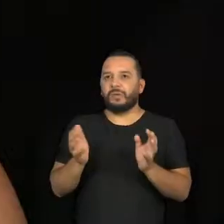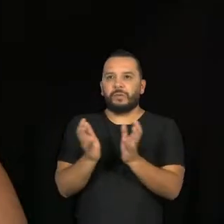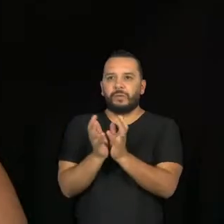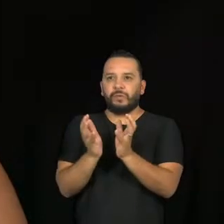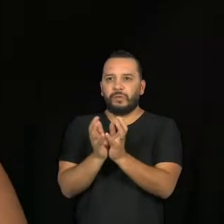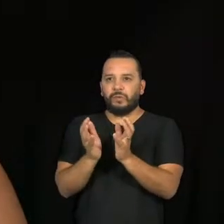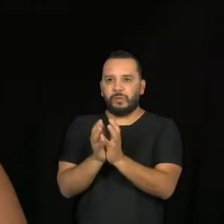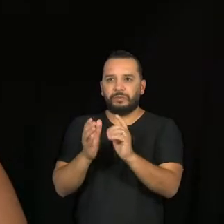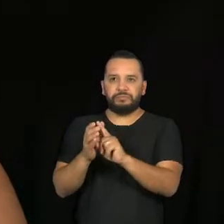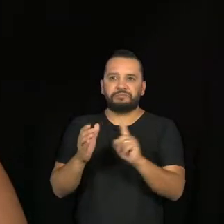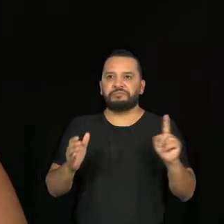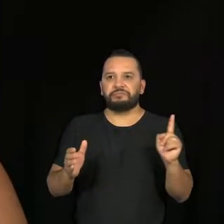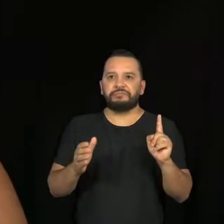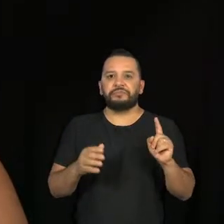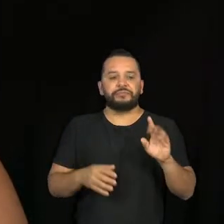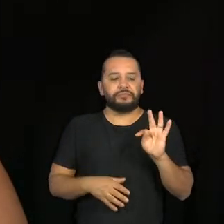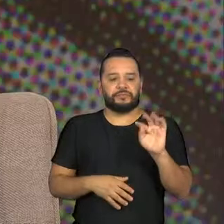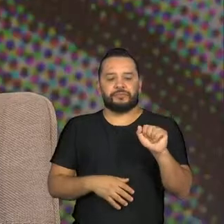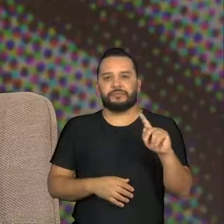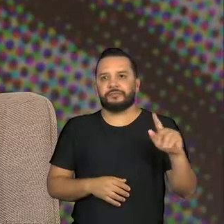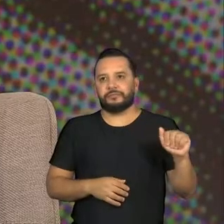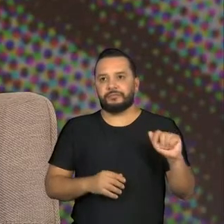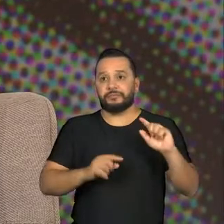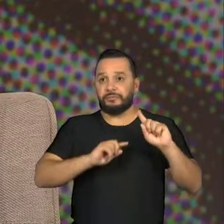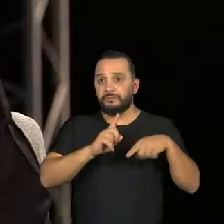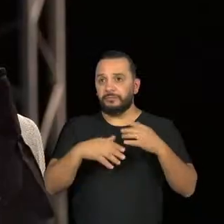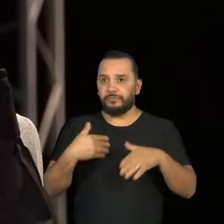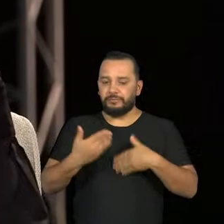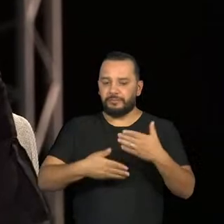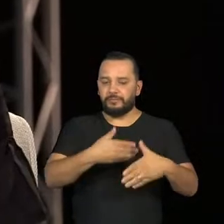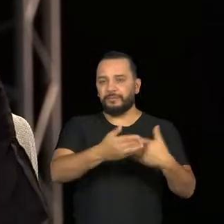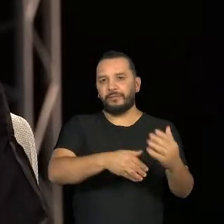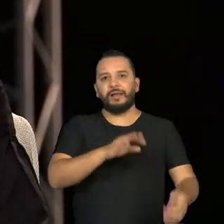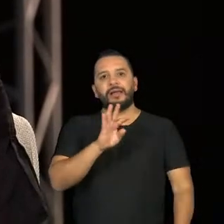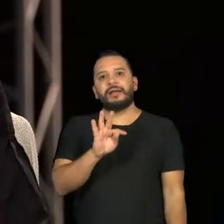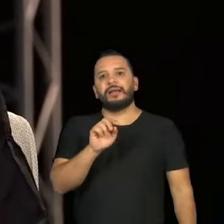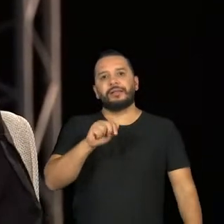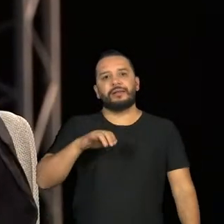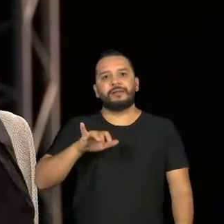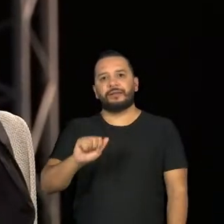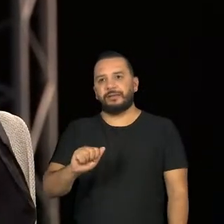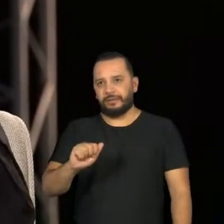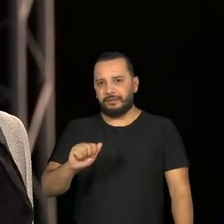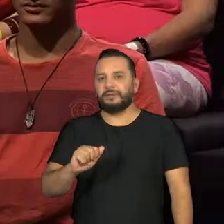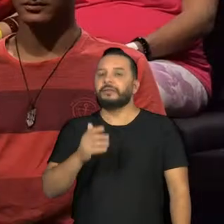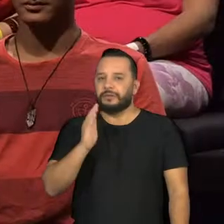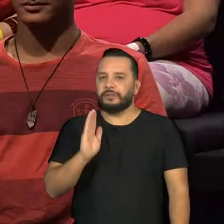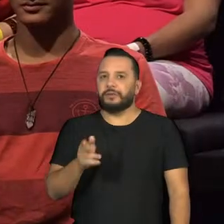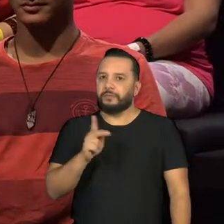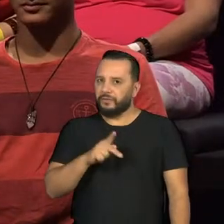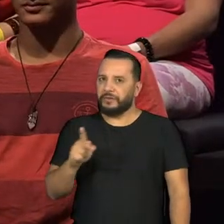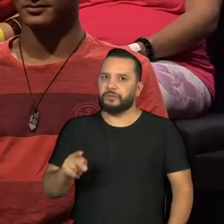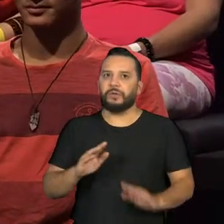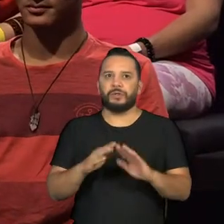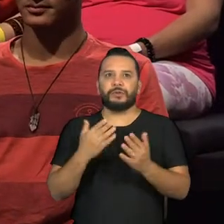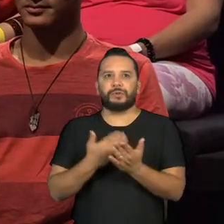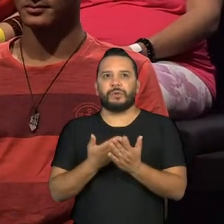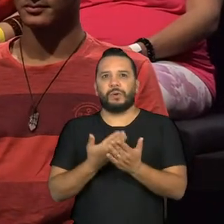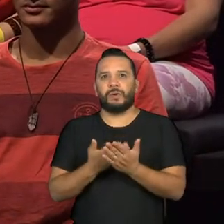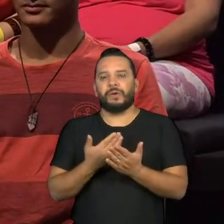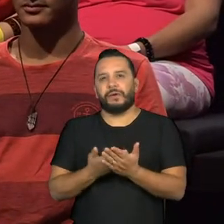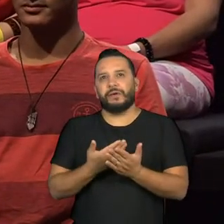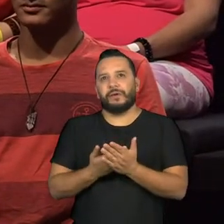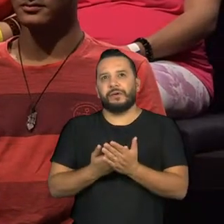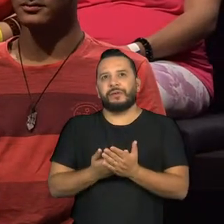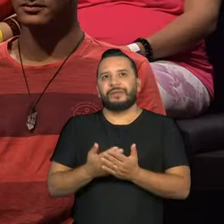grupo, do Tapa. Aí chegou uma hora que a Tânia Brandão, que tinha sido nossa professora na escola,